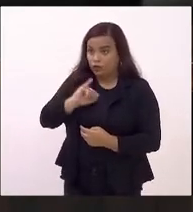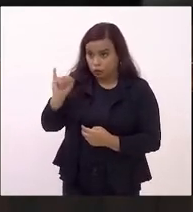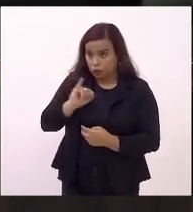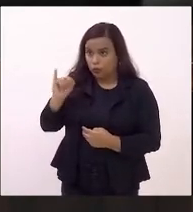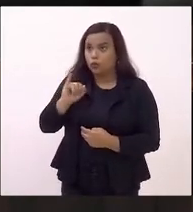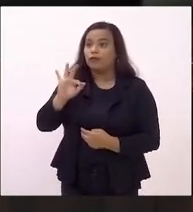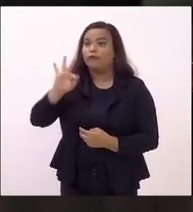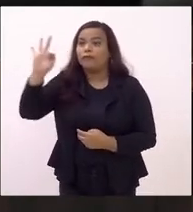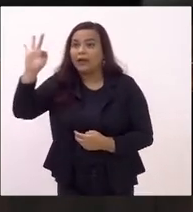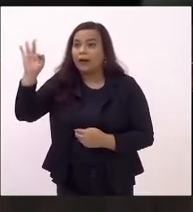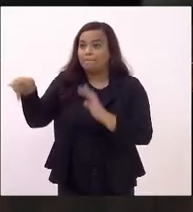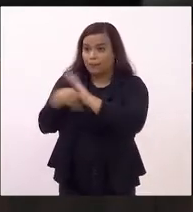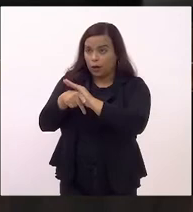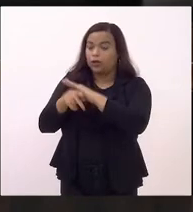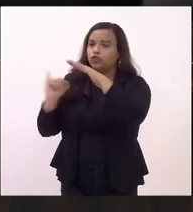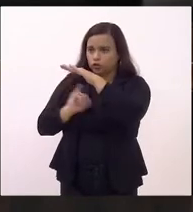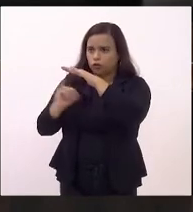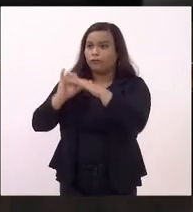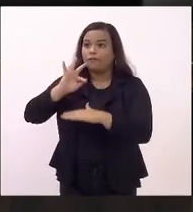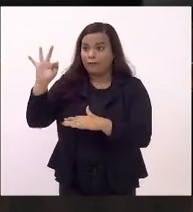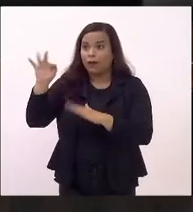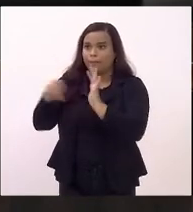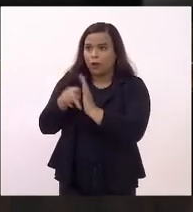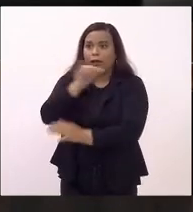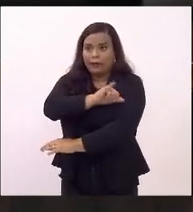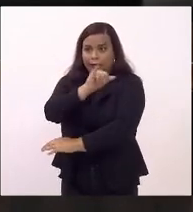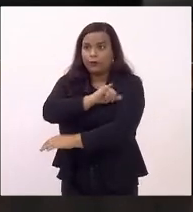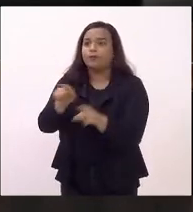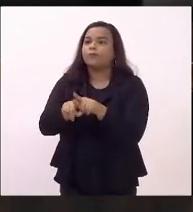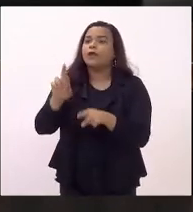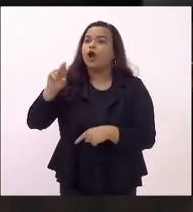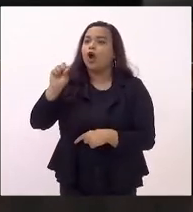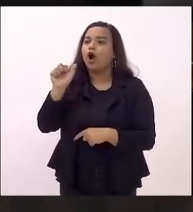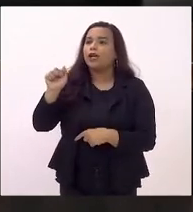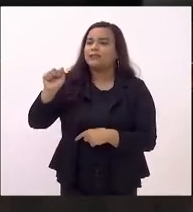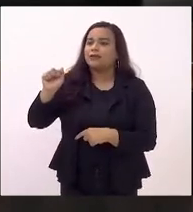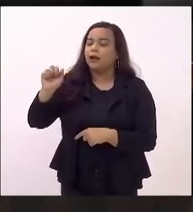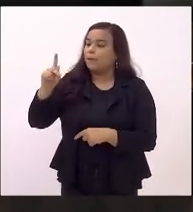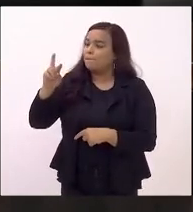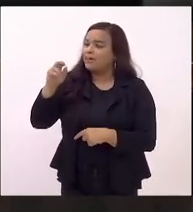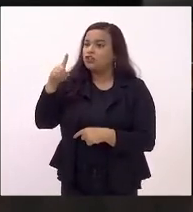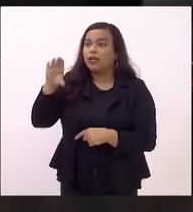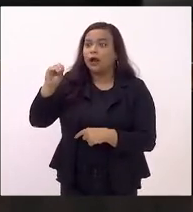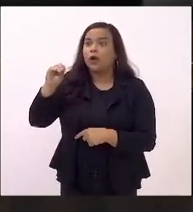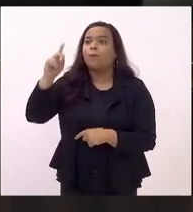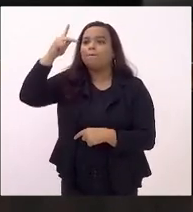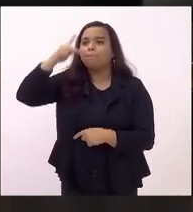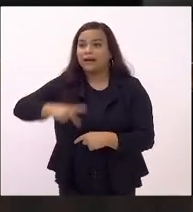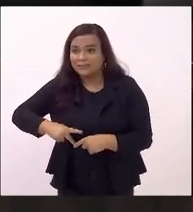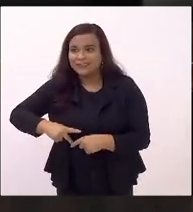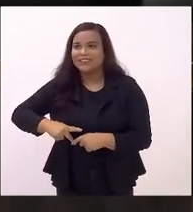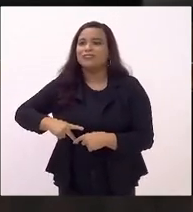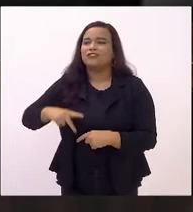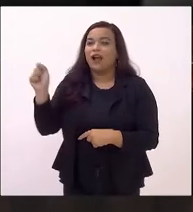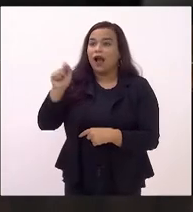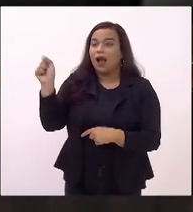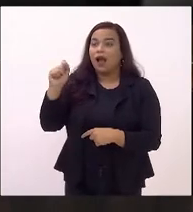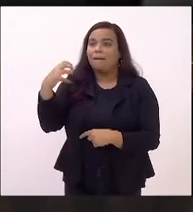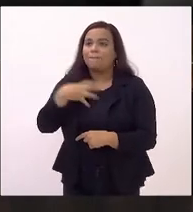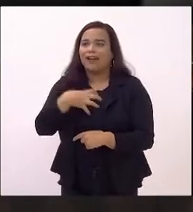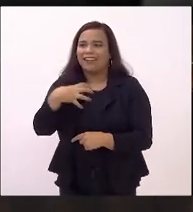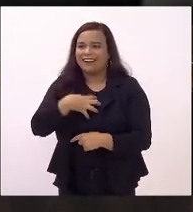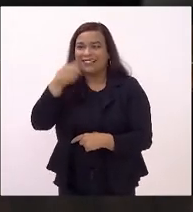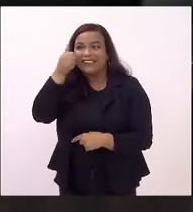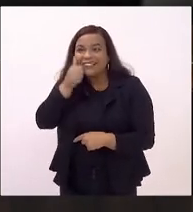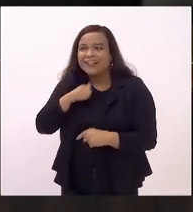Rio de Janeiro, de Rosa Perdigão, presidente da Associação das Baianas de Acarajé e vice-presidente